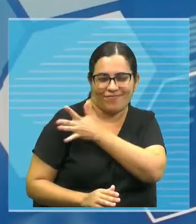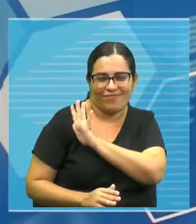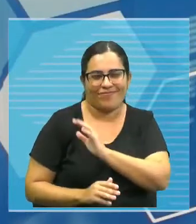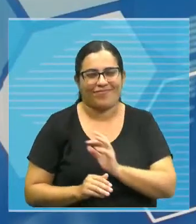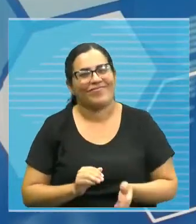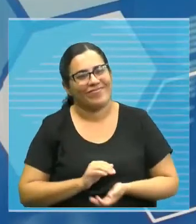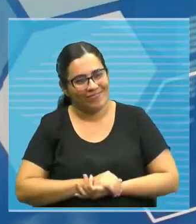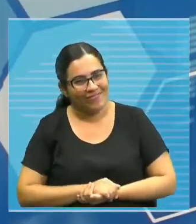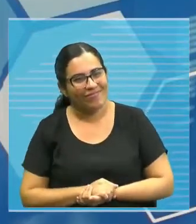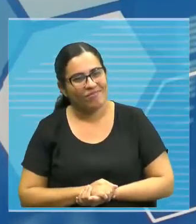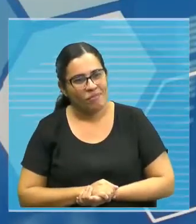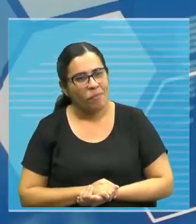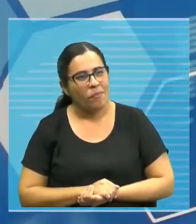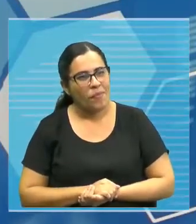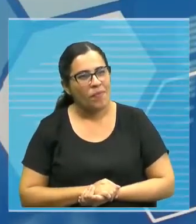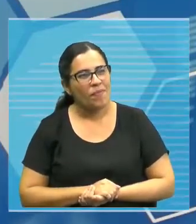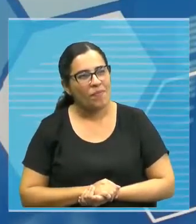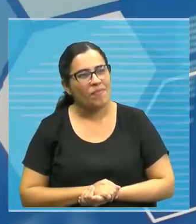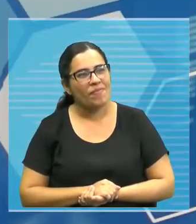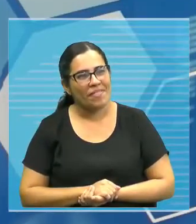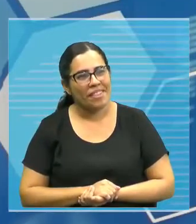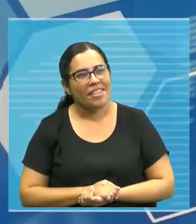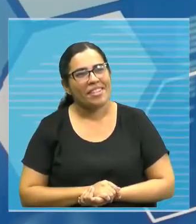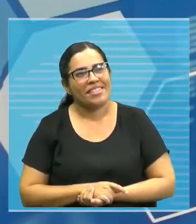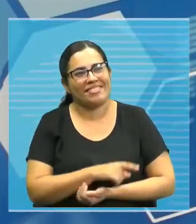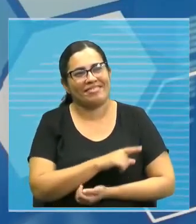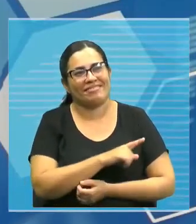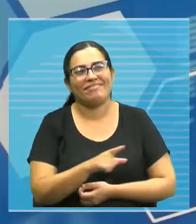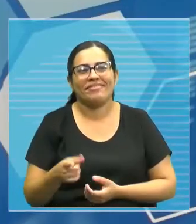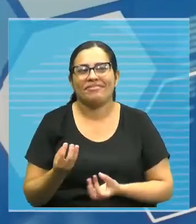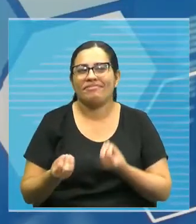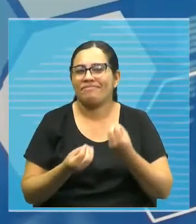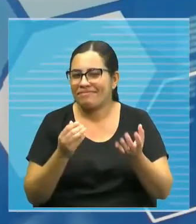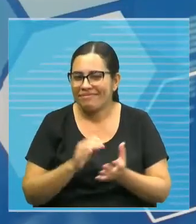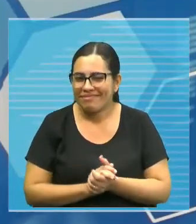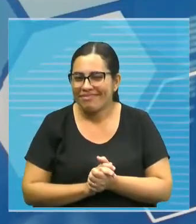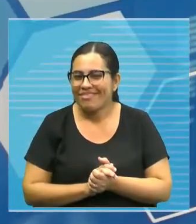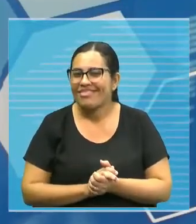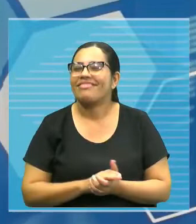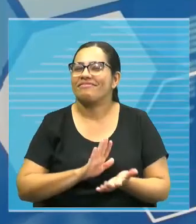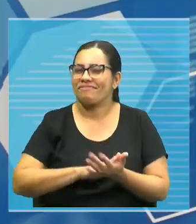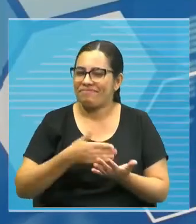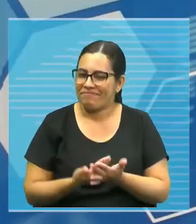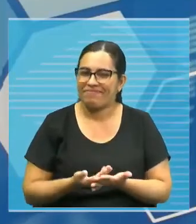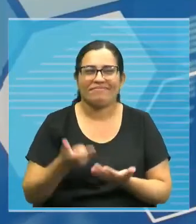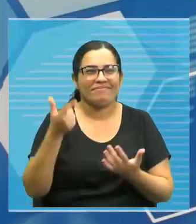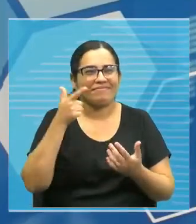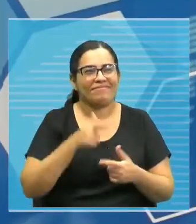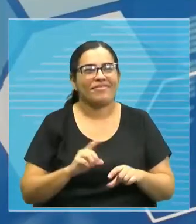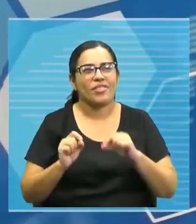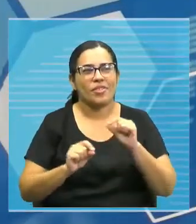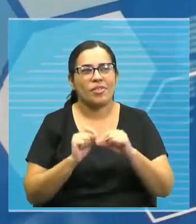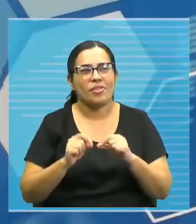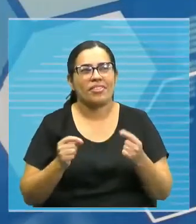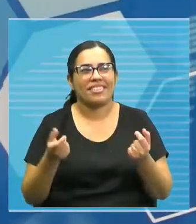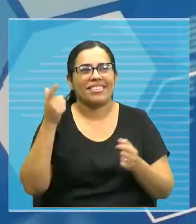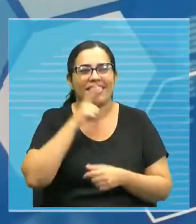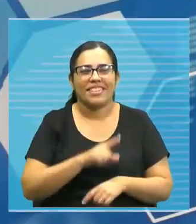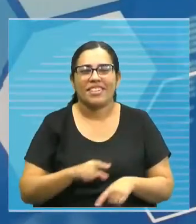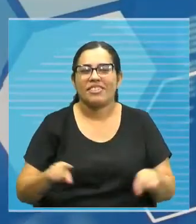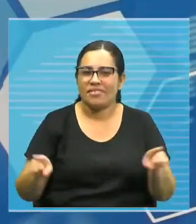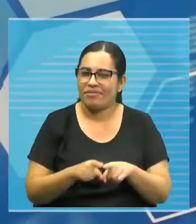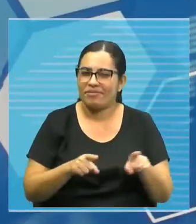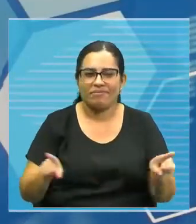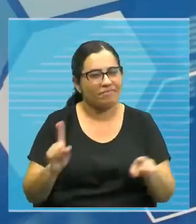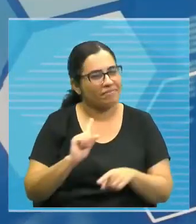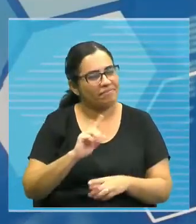Rosinha chega a estar interpretando a música. Rapaz, ela já vinha programada já pra música, ela tá interpretando. Ela não tá fazendo só assim não, ó. Ela tá